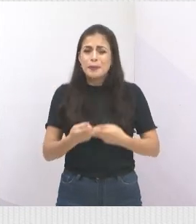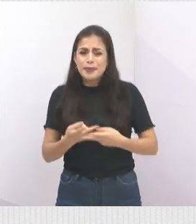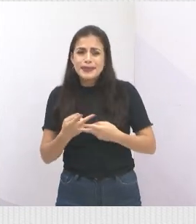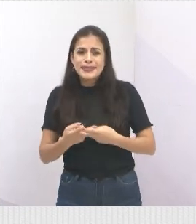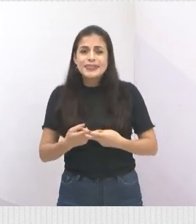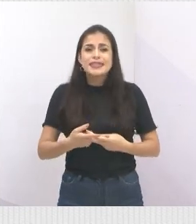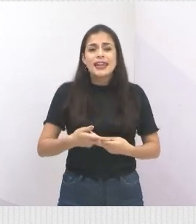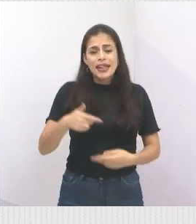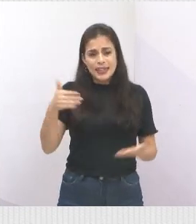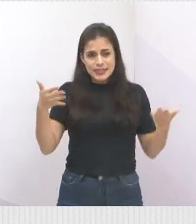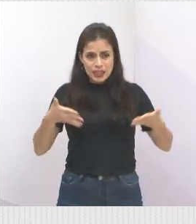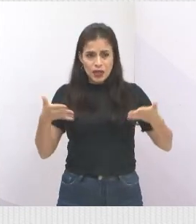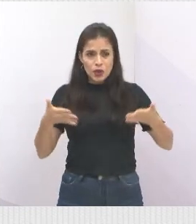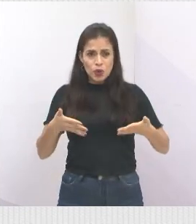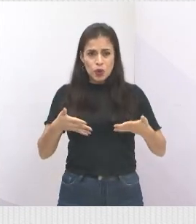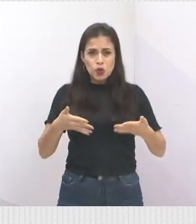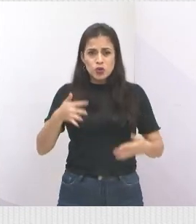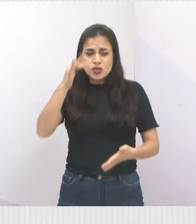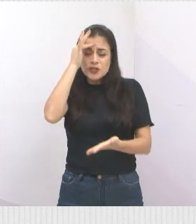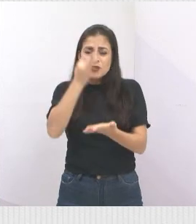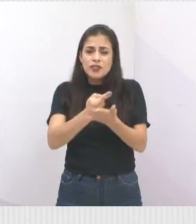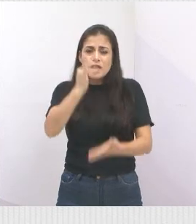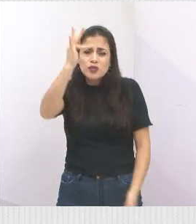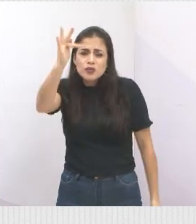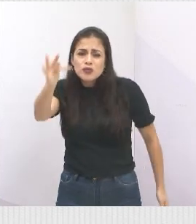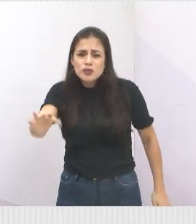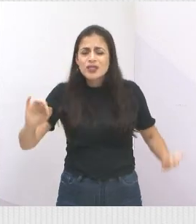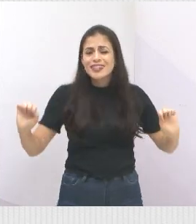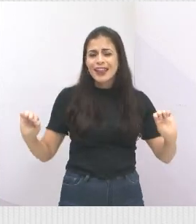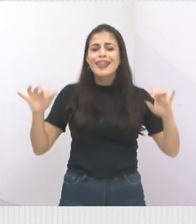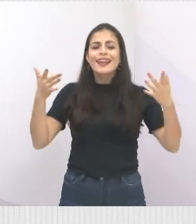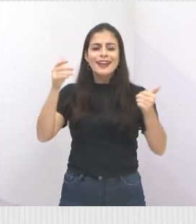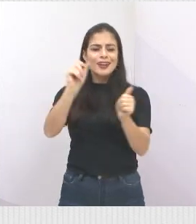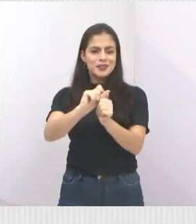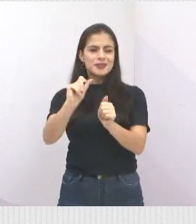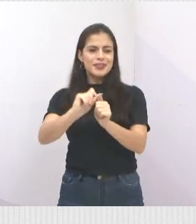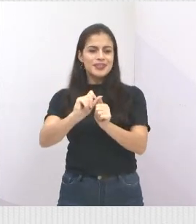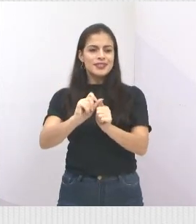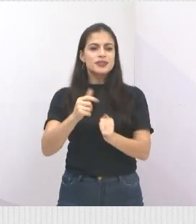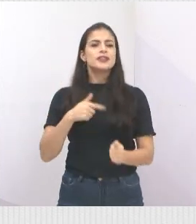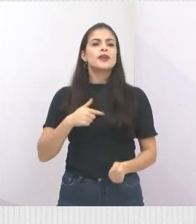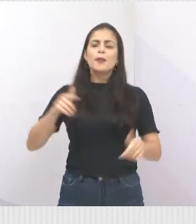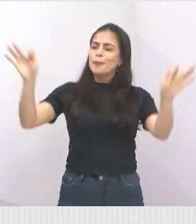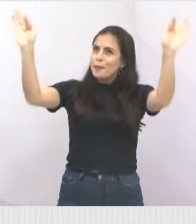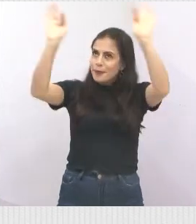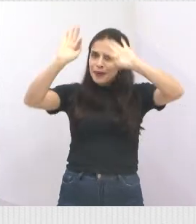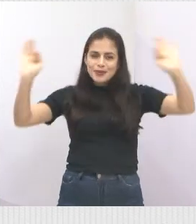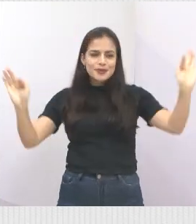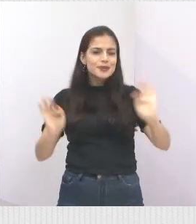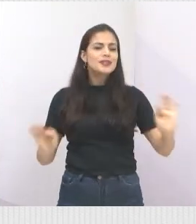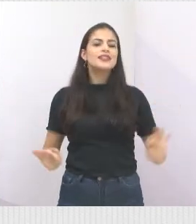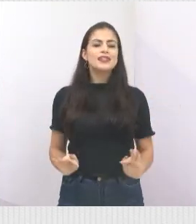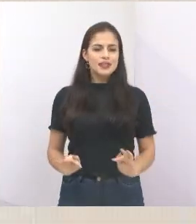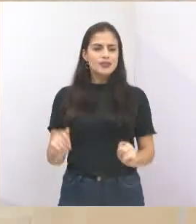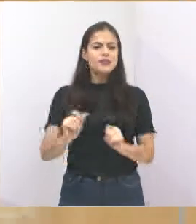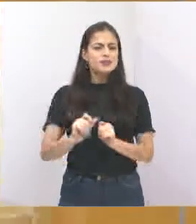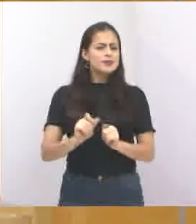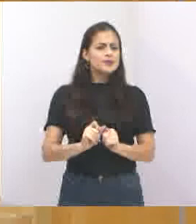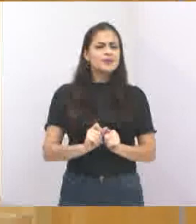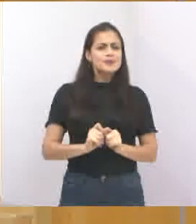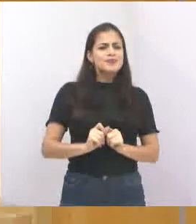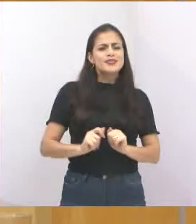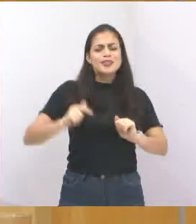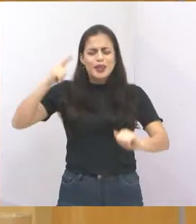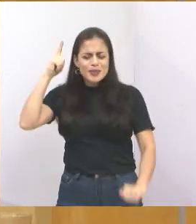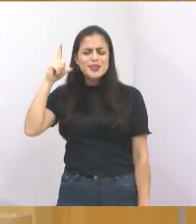presente e no futuro e alegria no realizar Estou muito feliz por estar realizando grandes